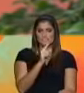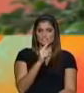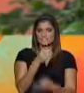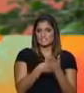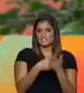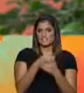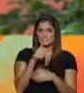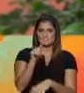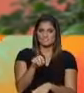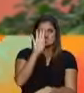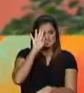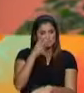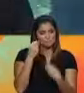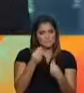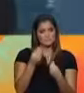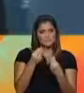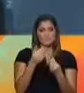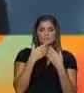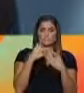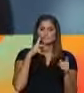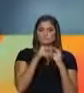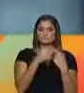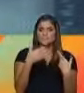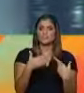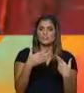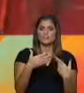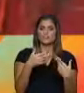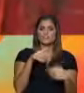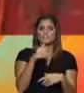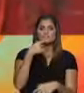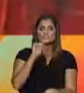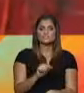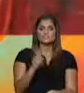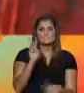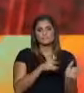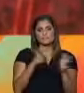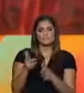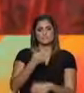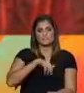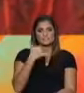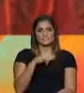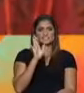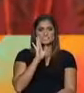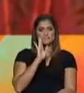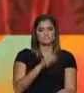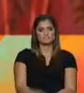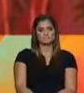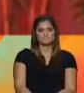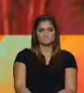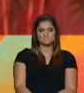como o meu amigo também bem sabe. António, muito obrigado. Muito obrigado. Fazemos muito uma breve pausa já. Vamos voltar para a terceira parte da Praça da Alegria. Até já.